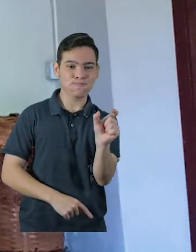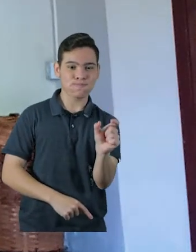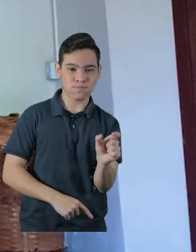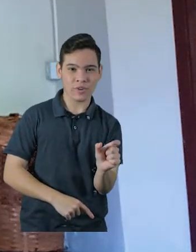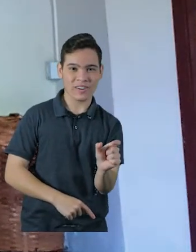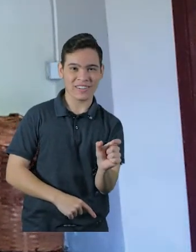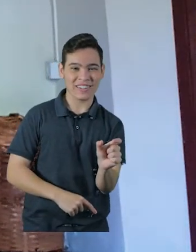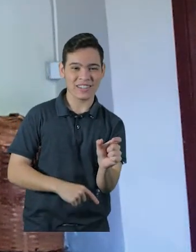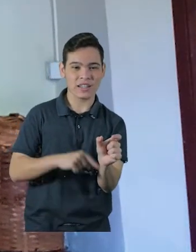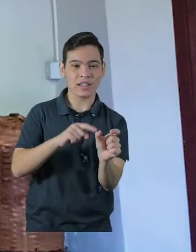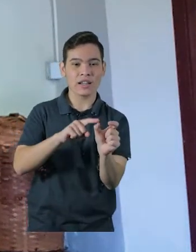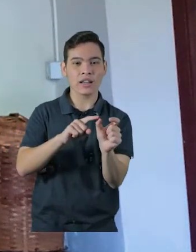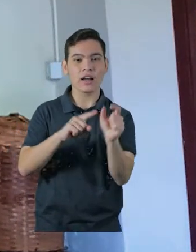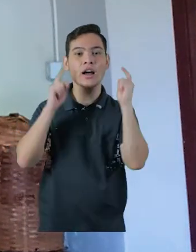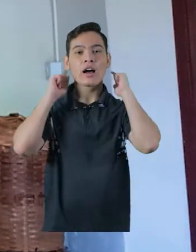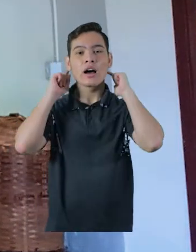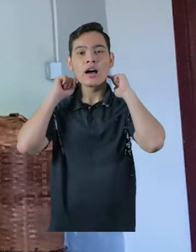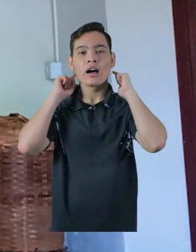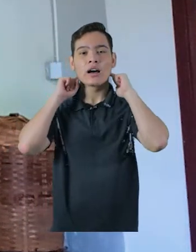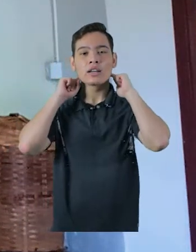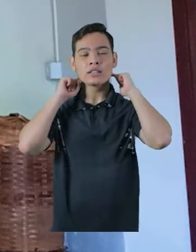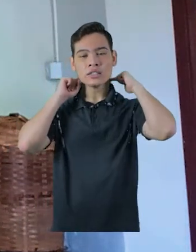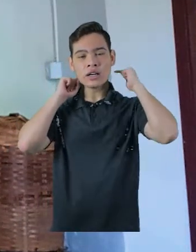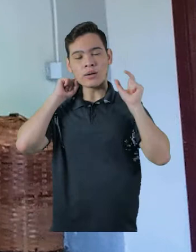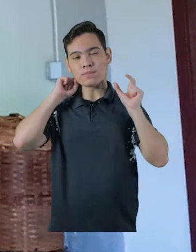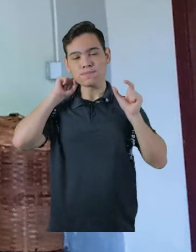o peso da cabeça descansa.